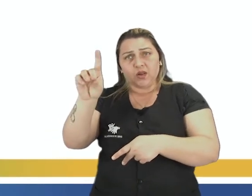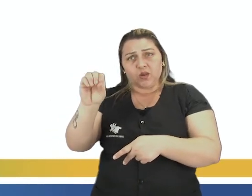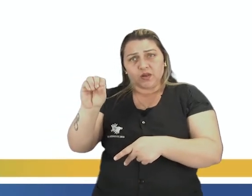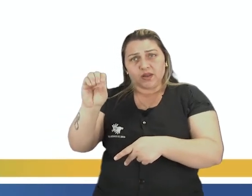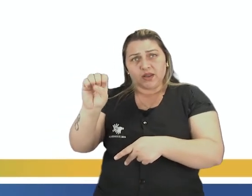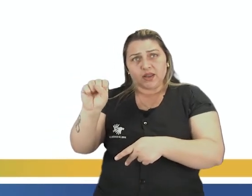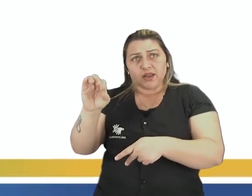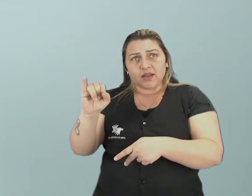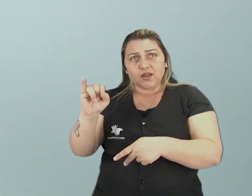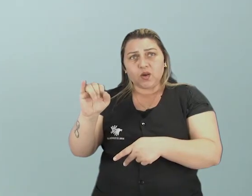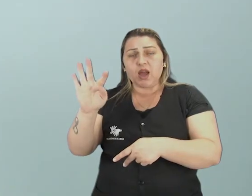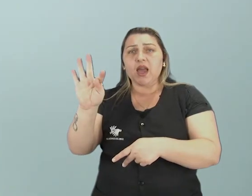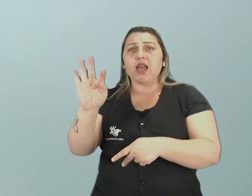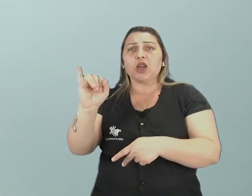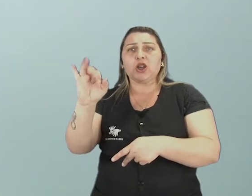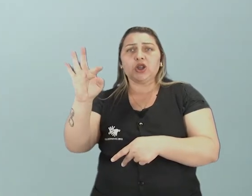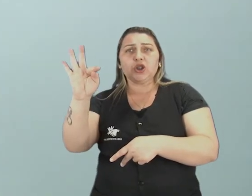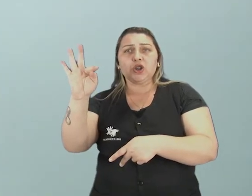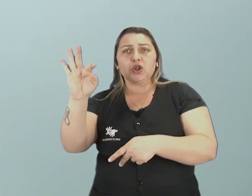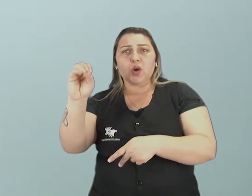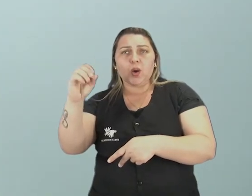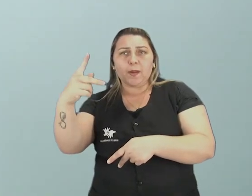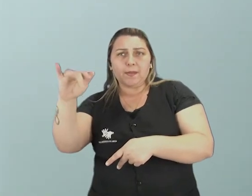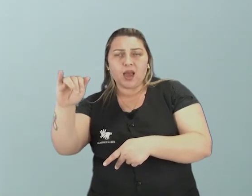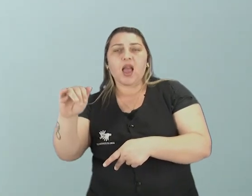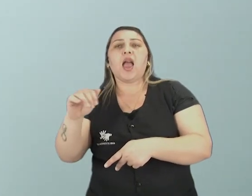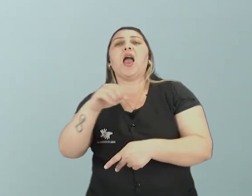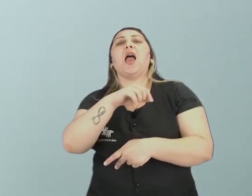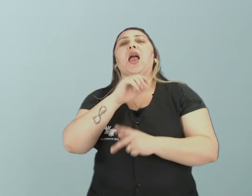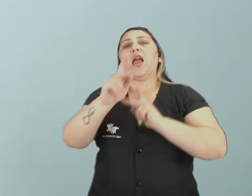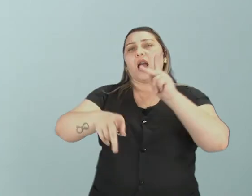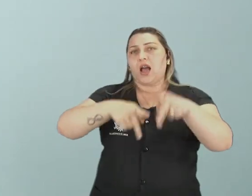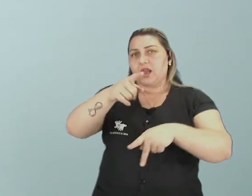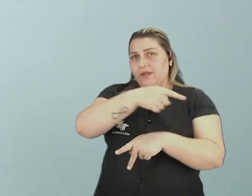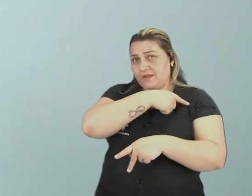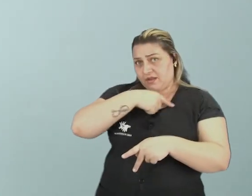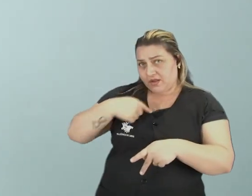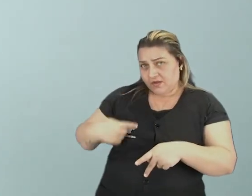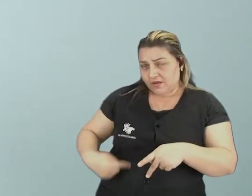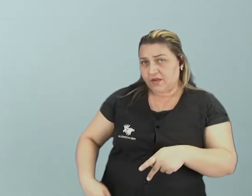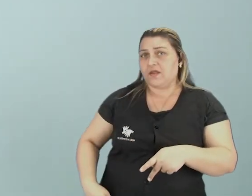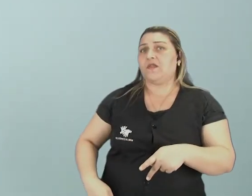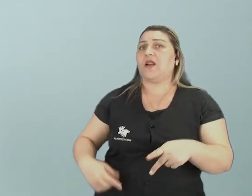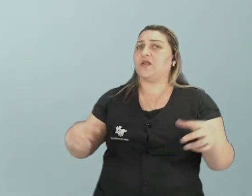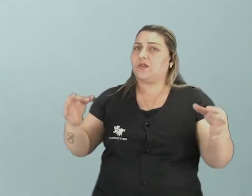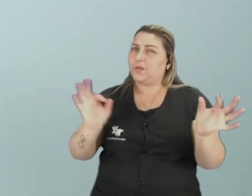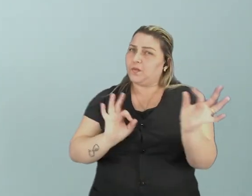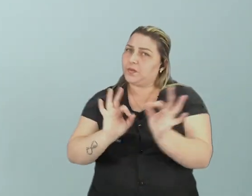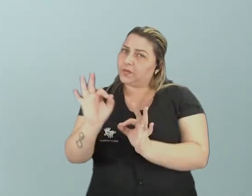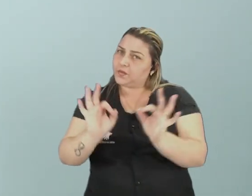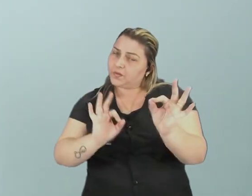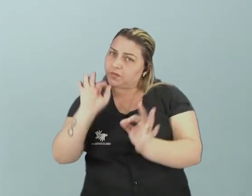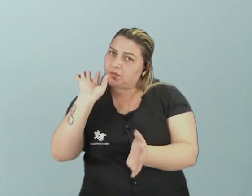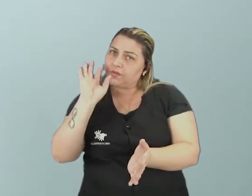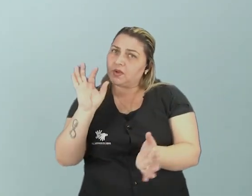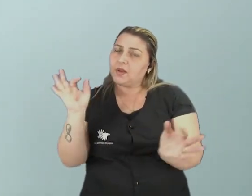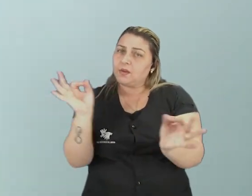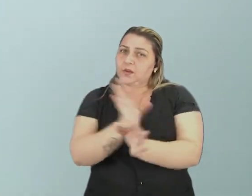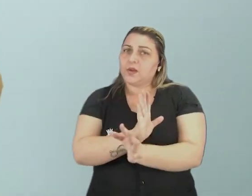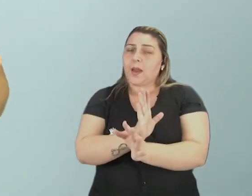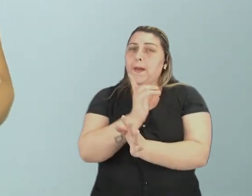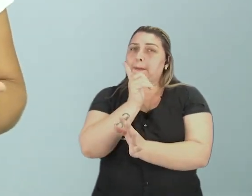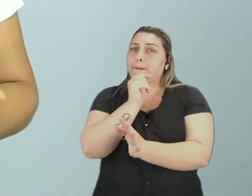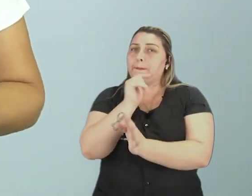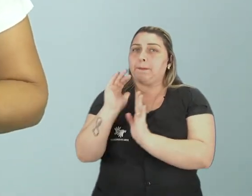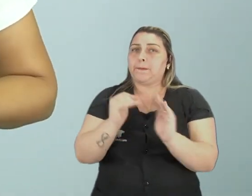respondeu a alternativa A é a civilização chinesa. Ela vai se construir, vai se consolidar às margens